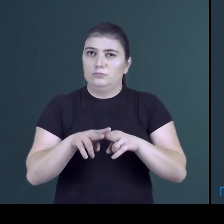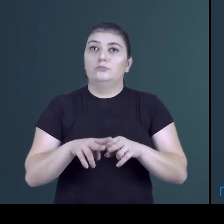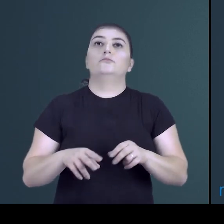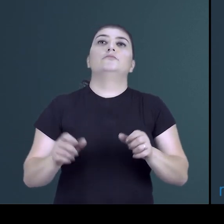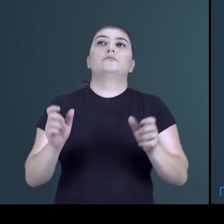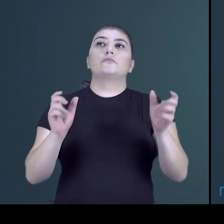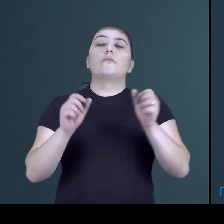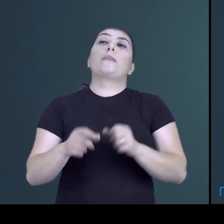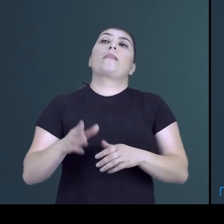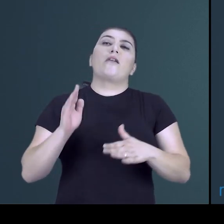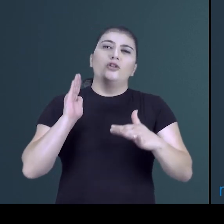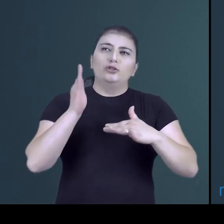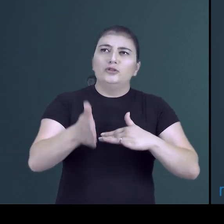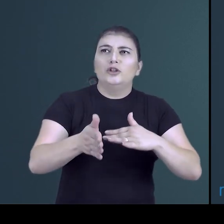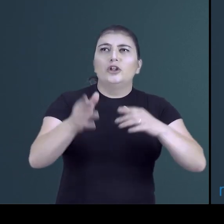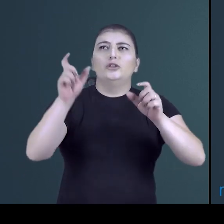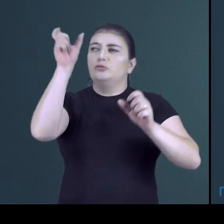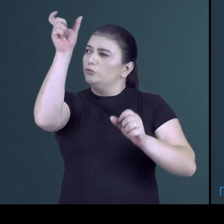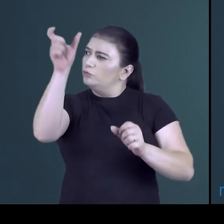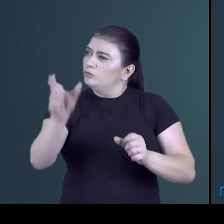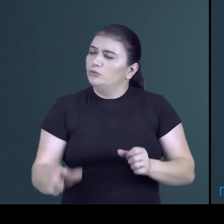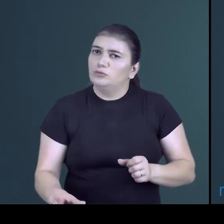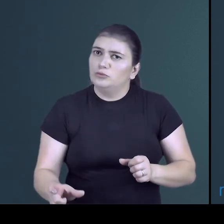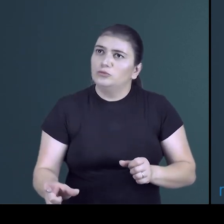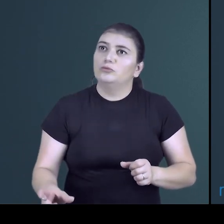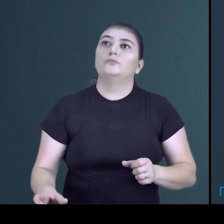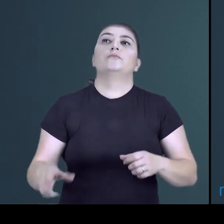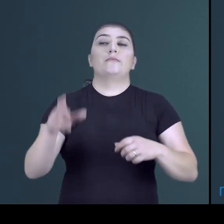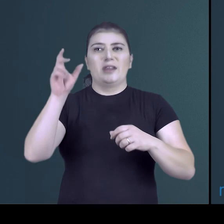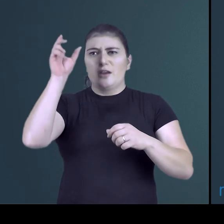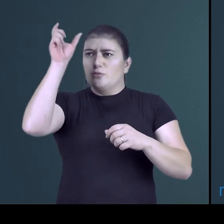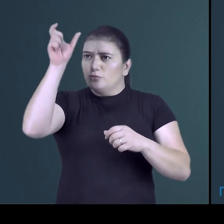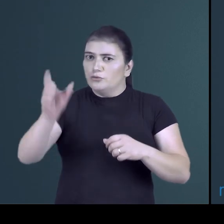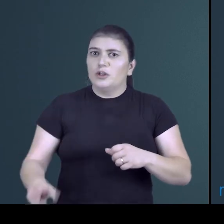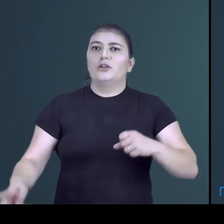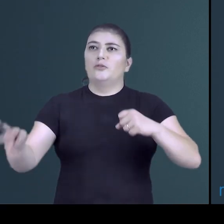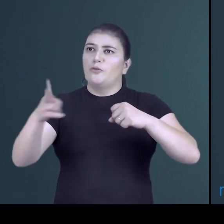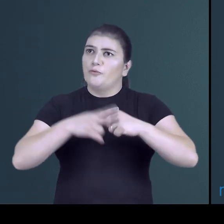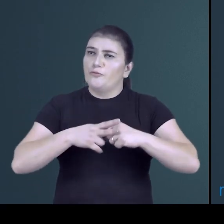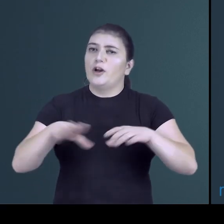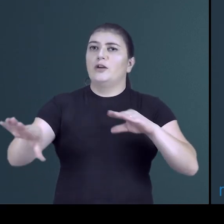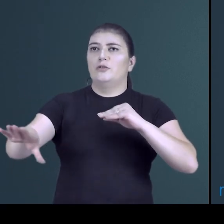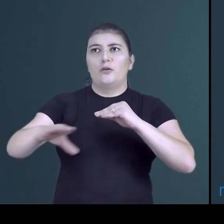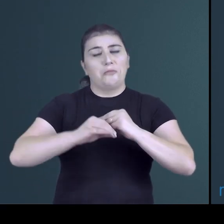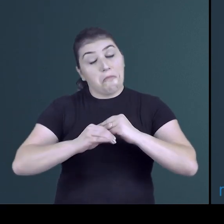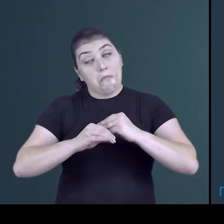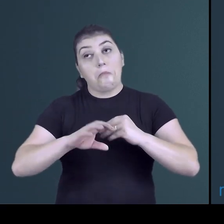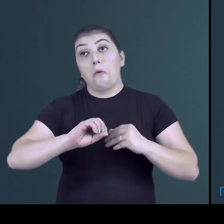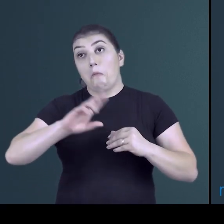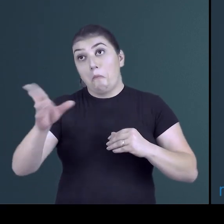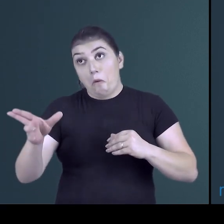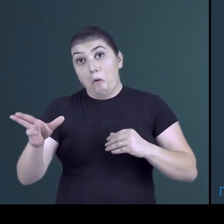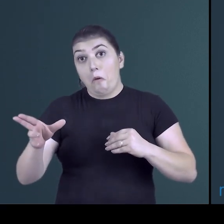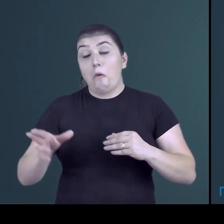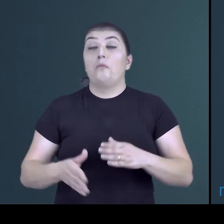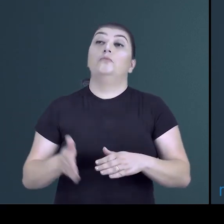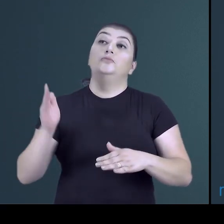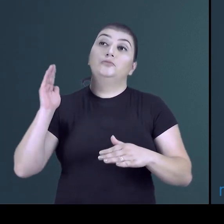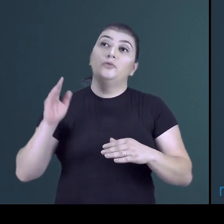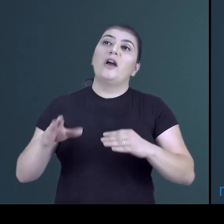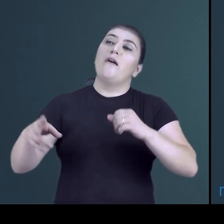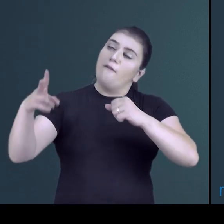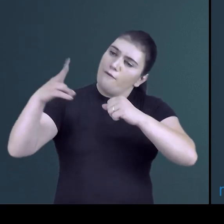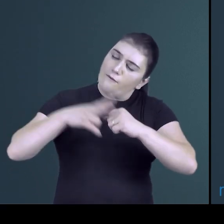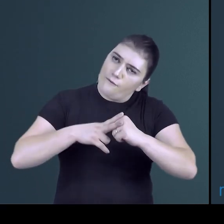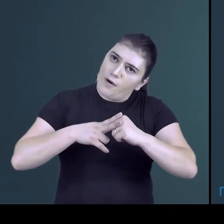mais a ordem direta do sujeito. Sujeito, verbo e seu complemento. Ou ordem inversa, ou indireta, que